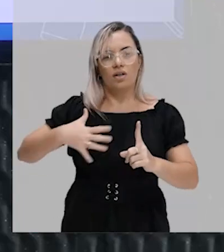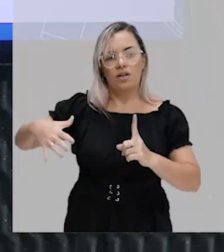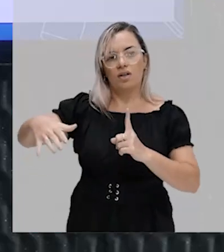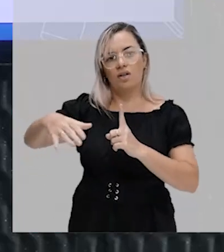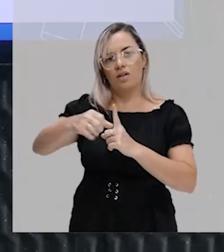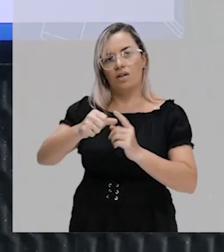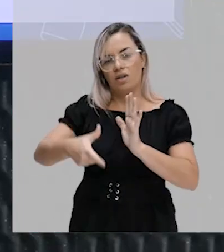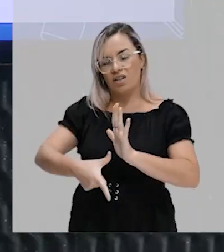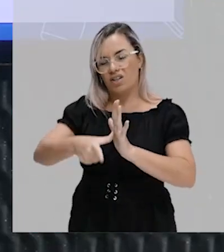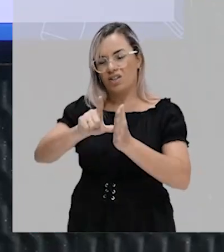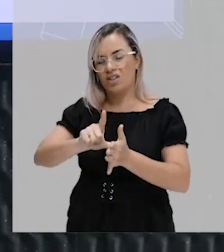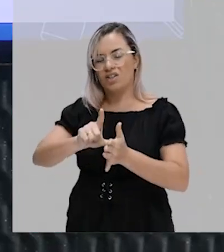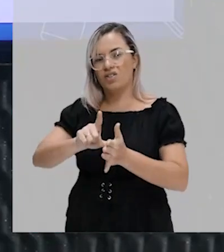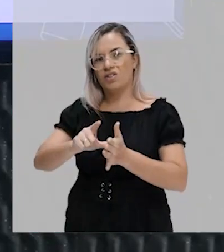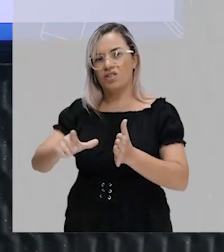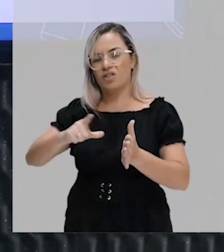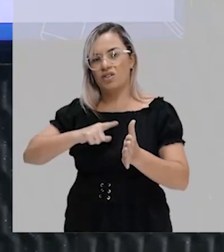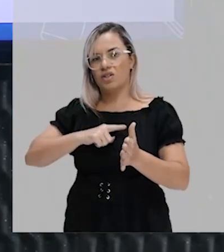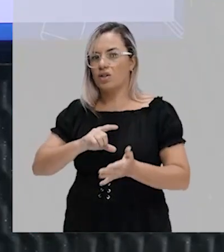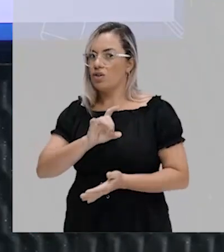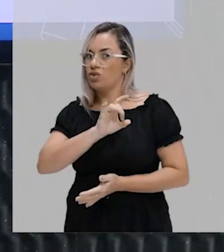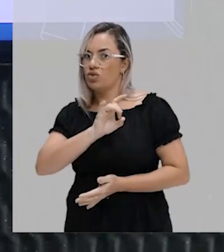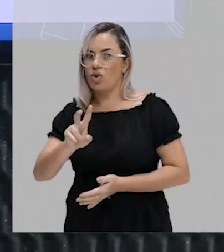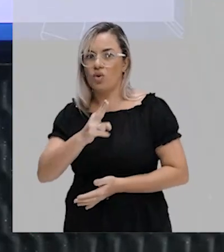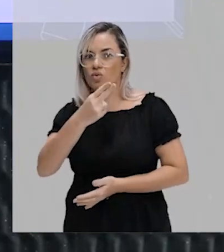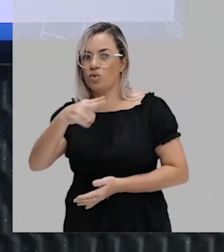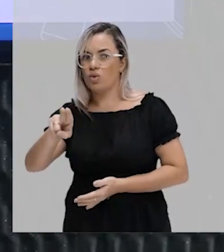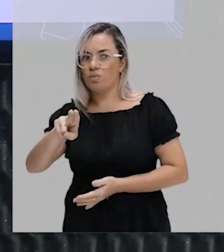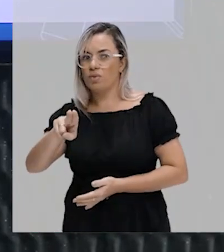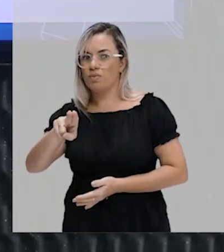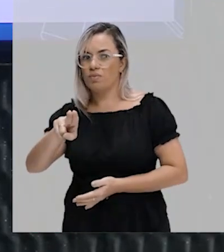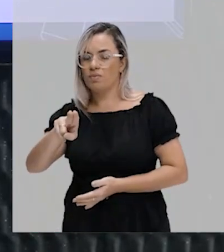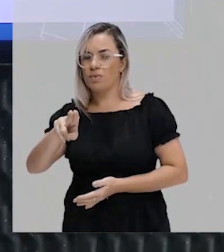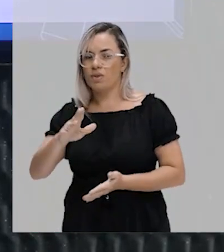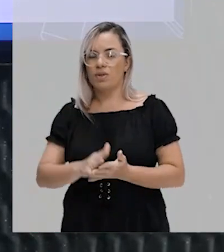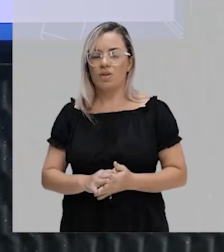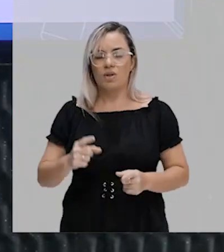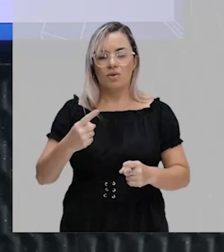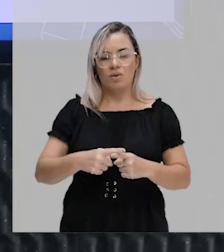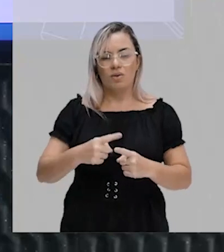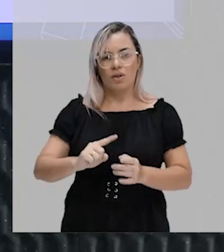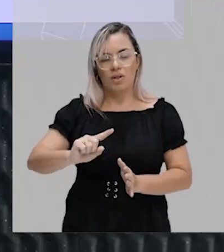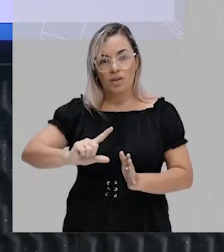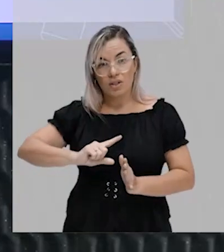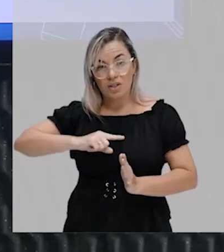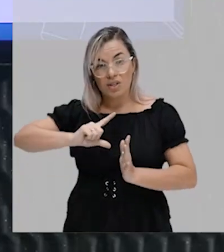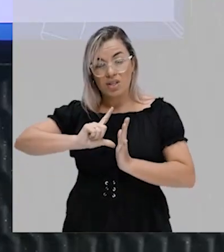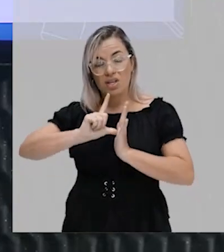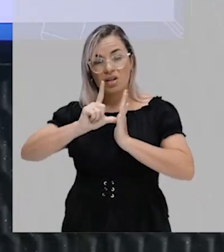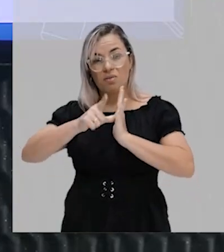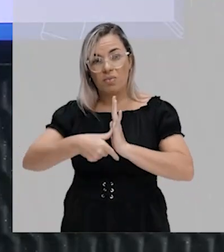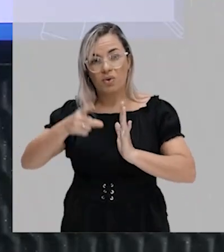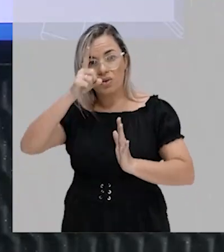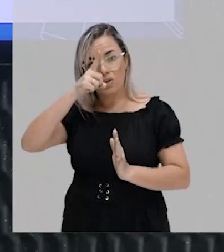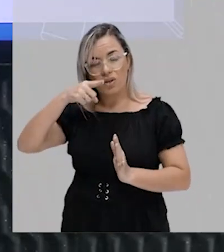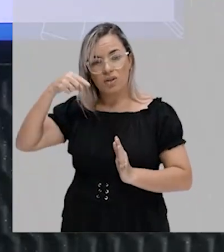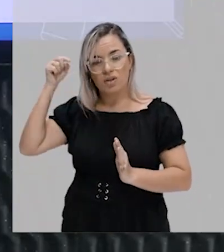antes de Durkheim tinha? Tinha só o nome. O que a sociologia com Durkheim começa a